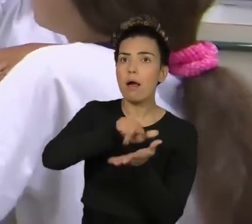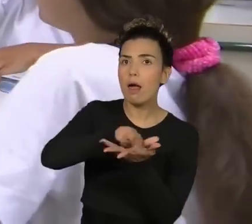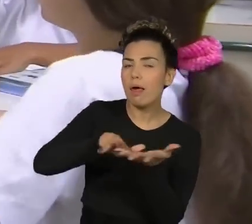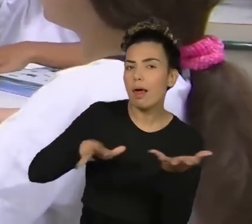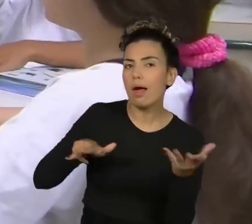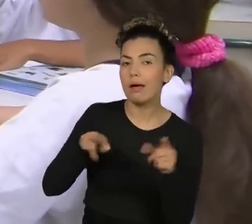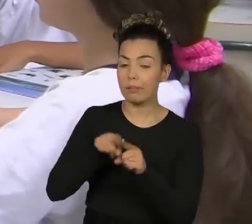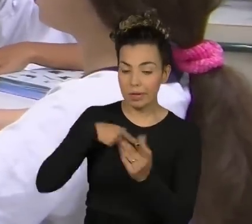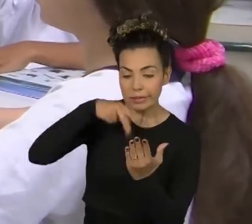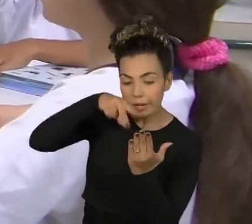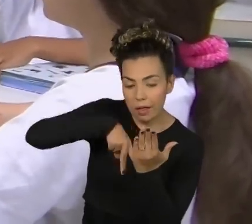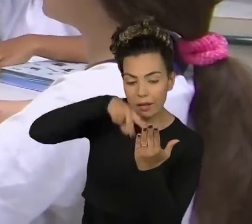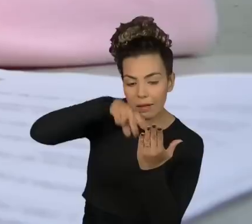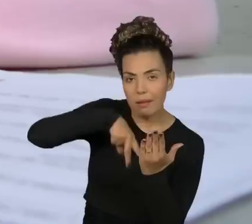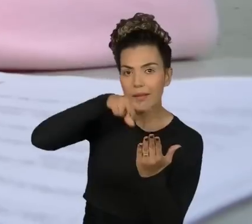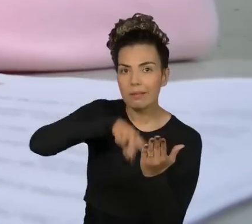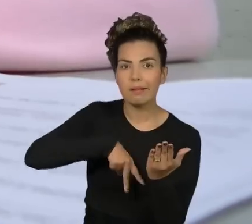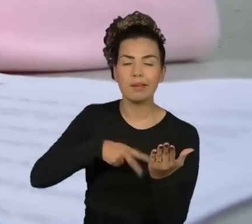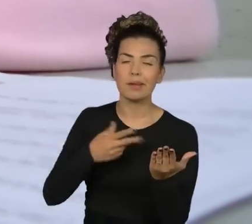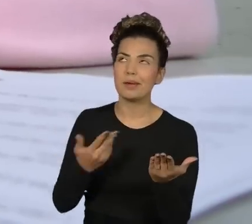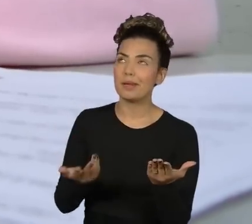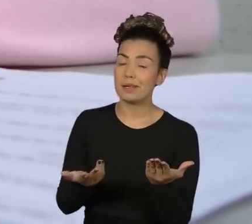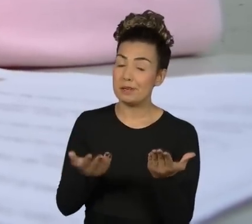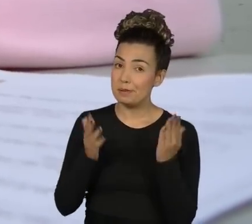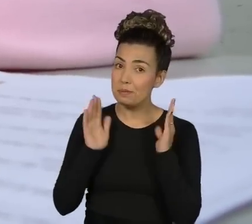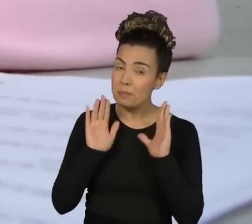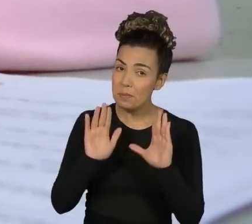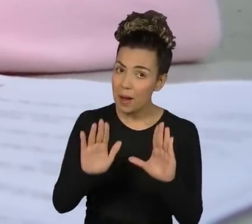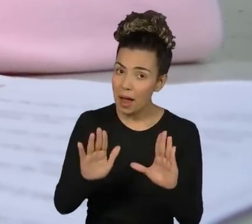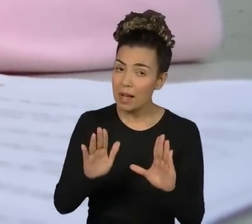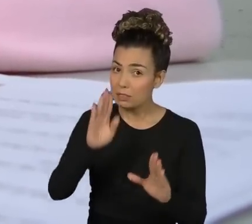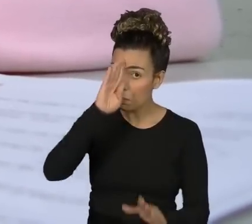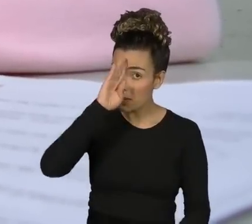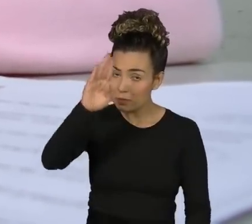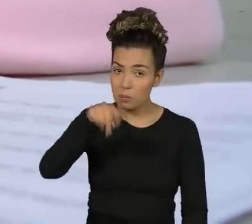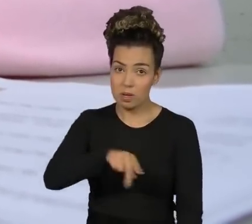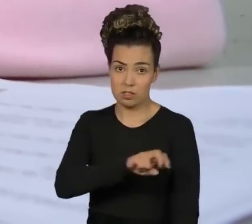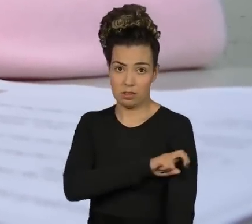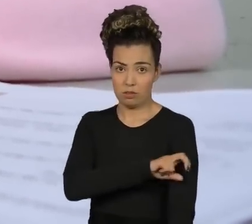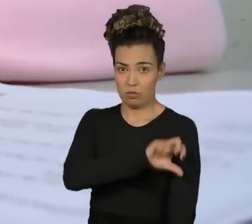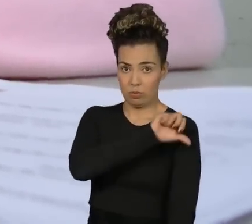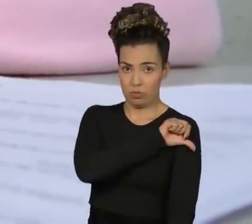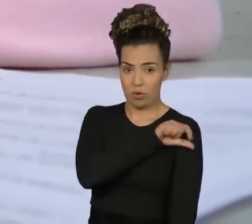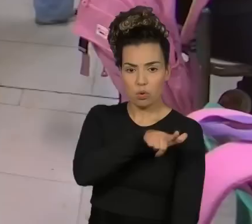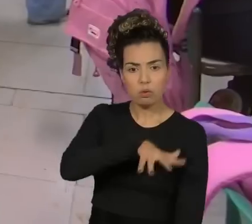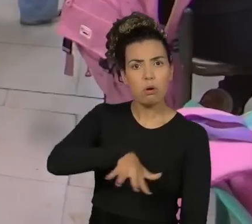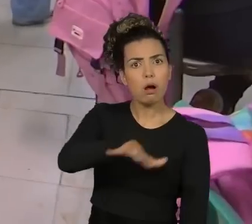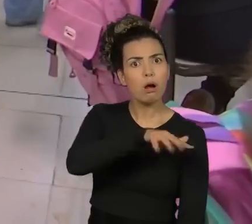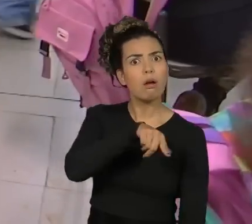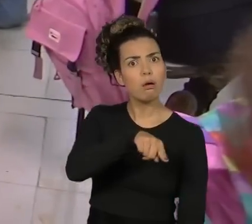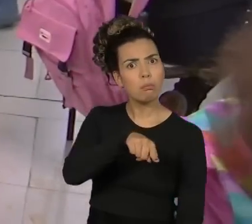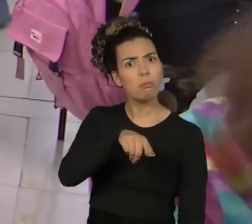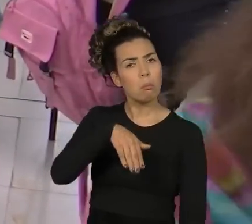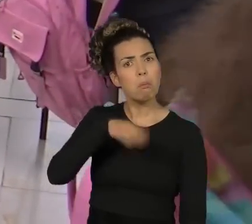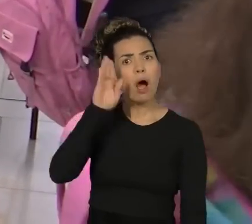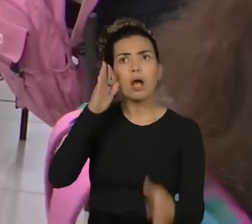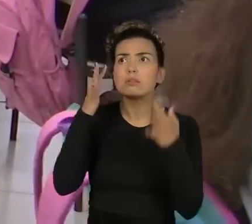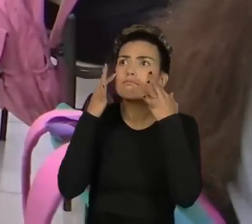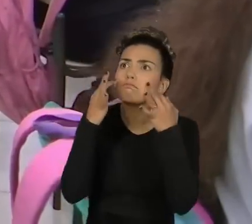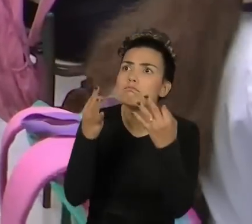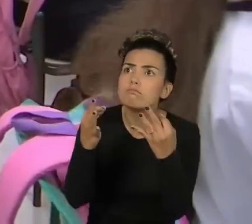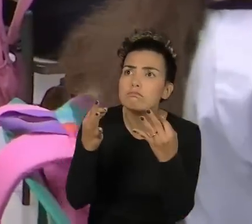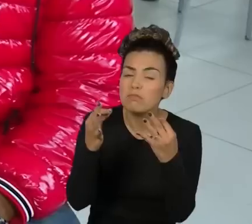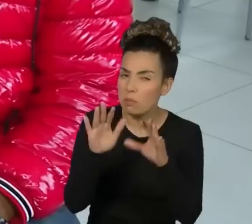mais leitura. A notícia que eu tenho do Fundo 2 é que eles ficaram mais concentrados, mas foi muito difícil